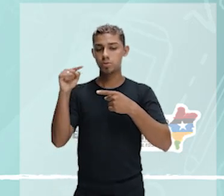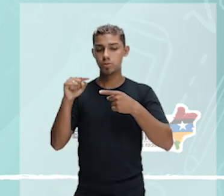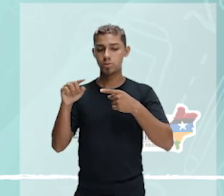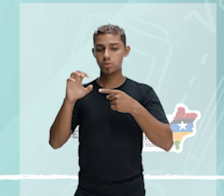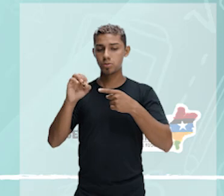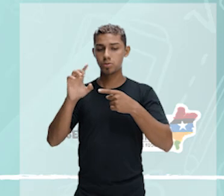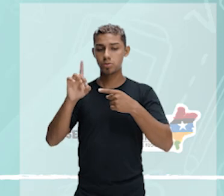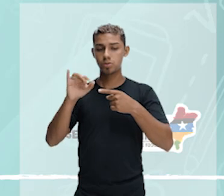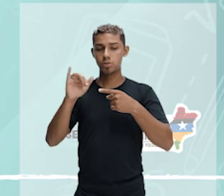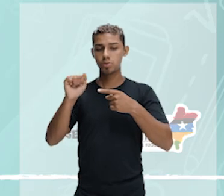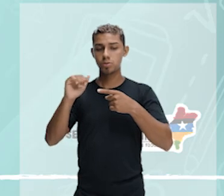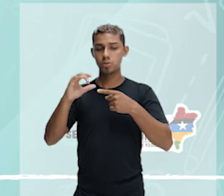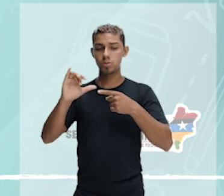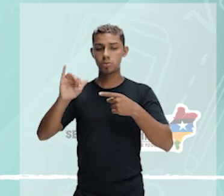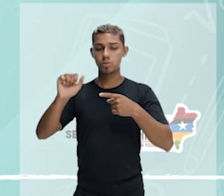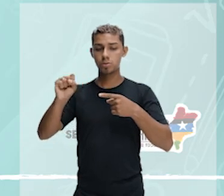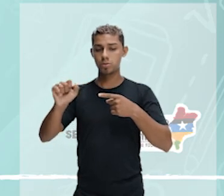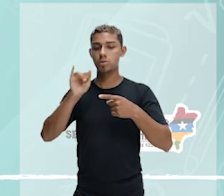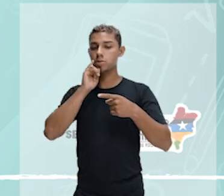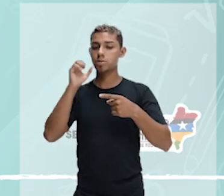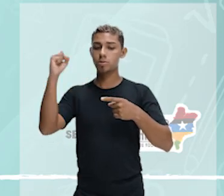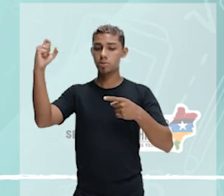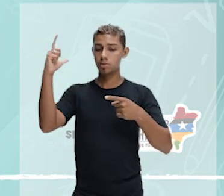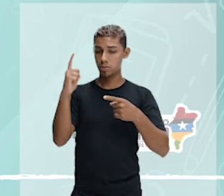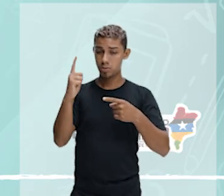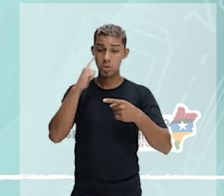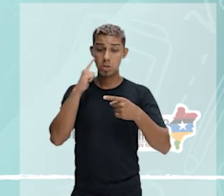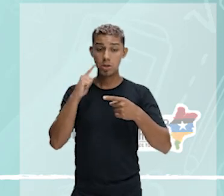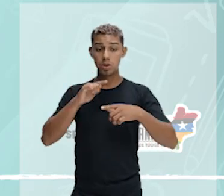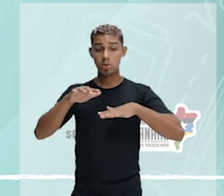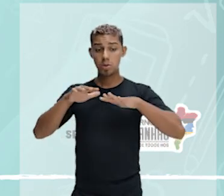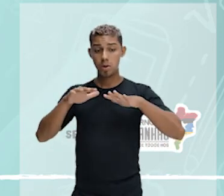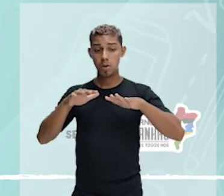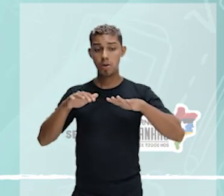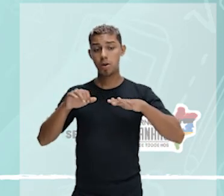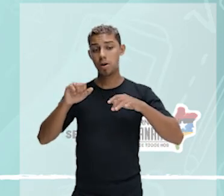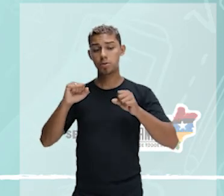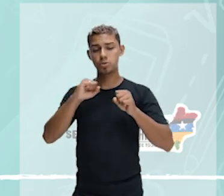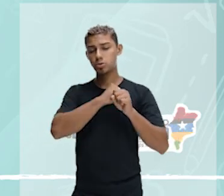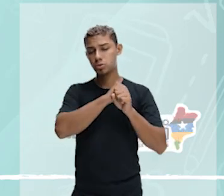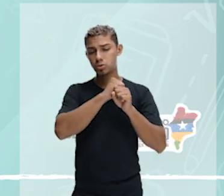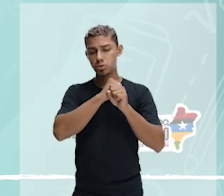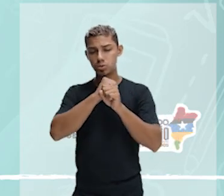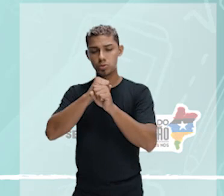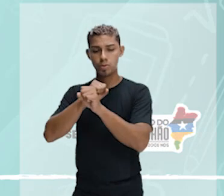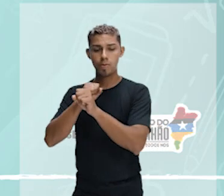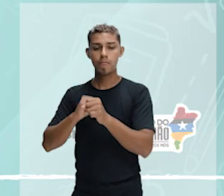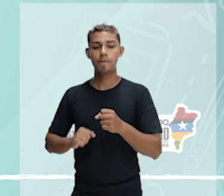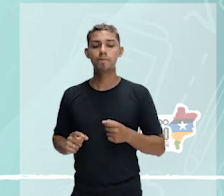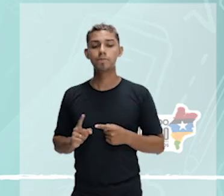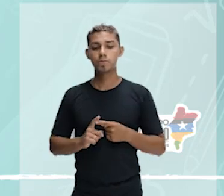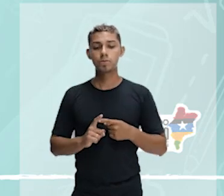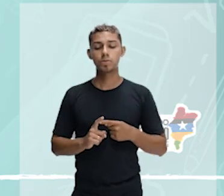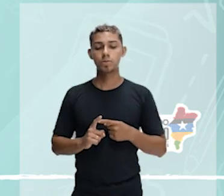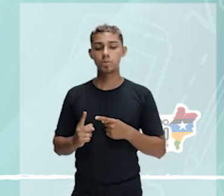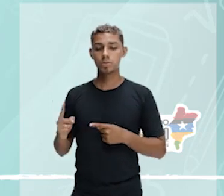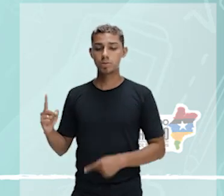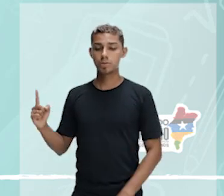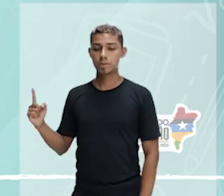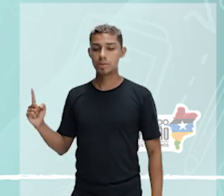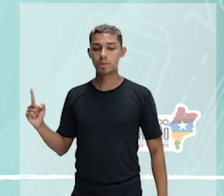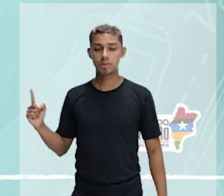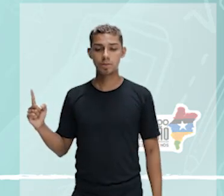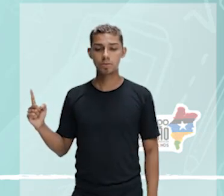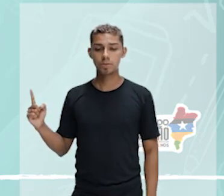elas passa o Sol durante o seu movimento anual aparente, certo? São elas: Carneiro,